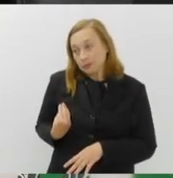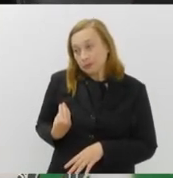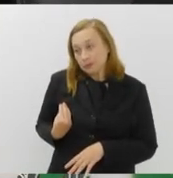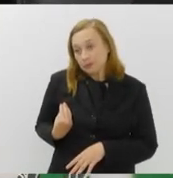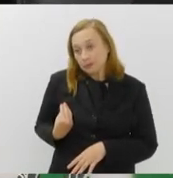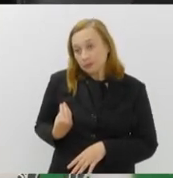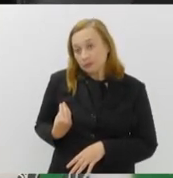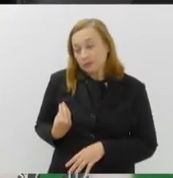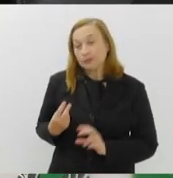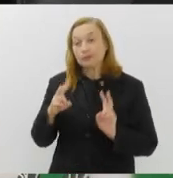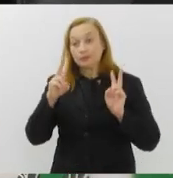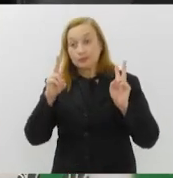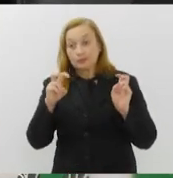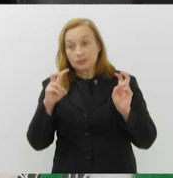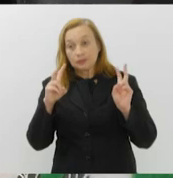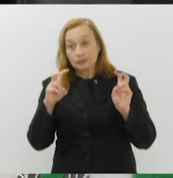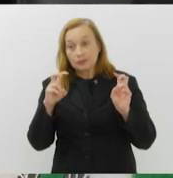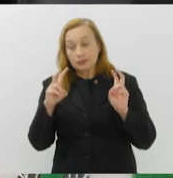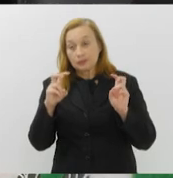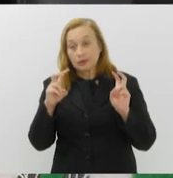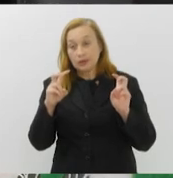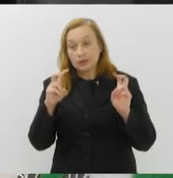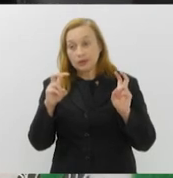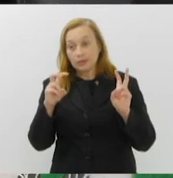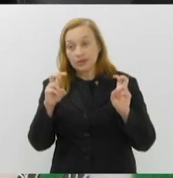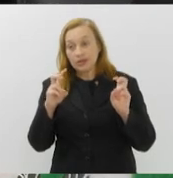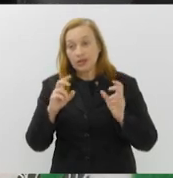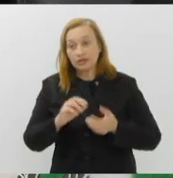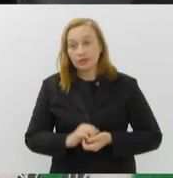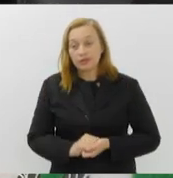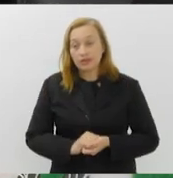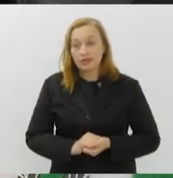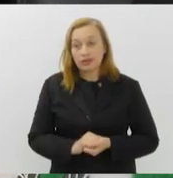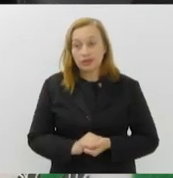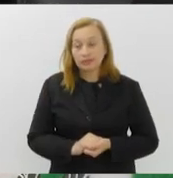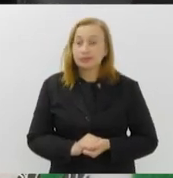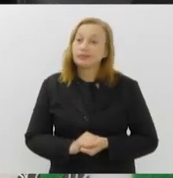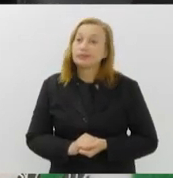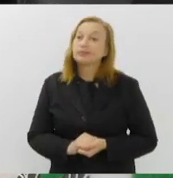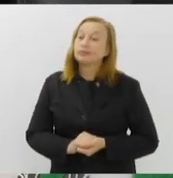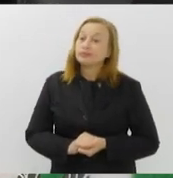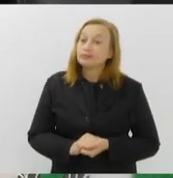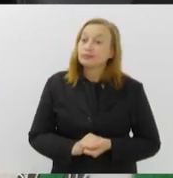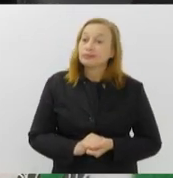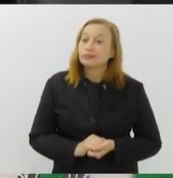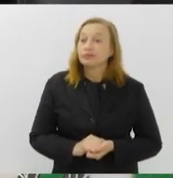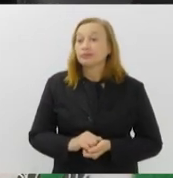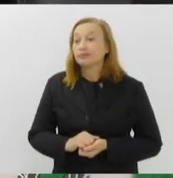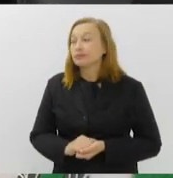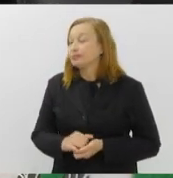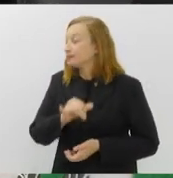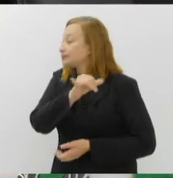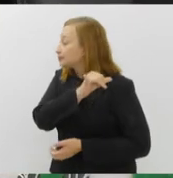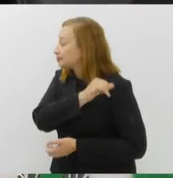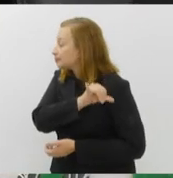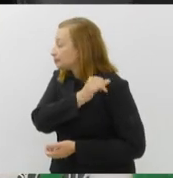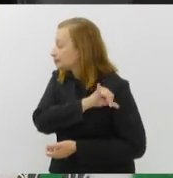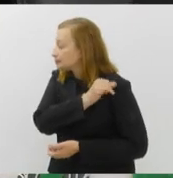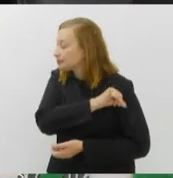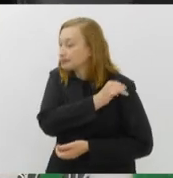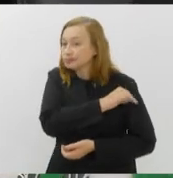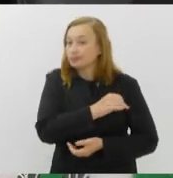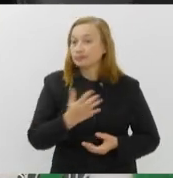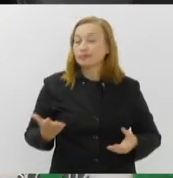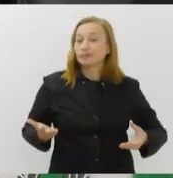com essa situação de fome e agravamento da miséria e da pobreza. No Rio de Janeiro, o inquérito sobre